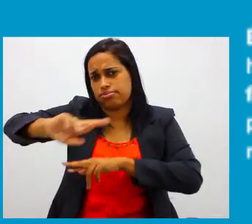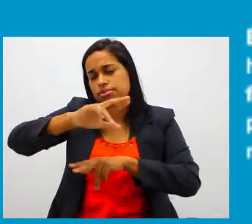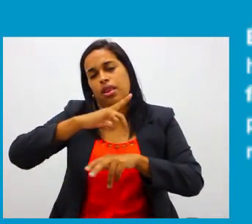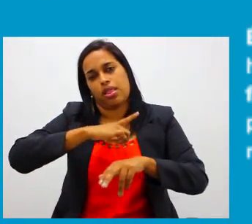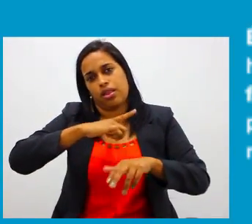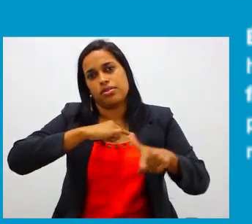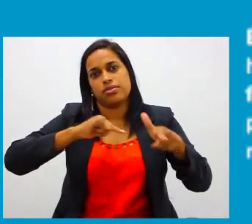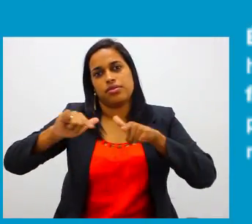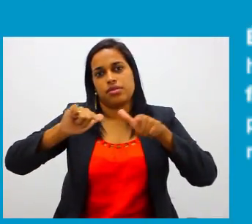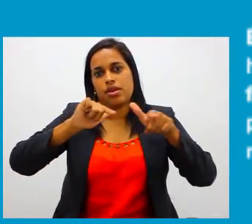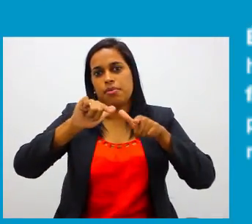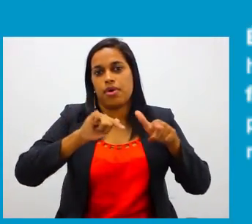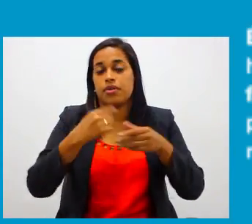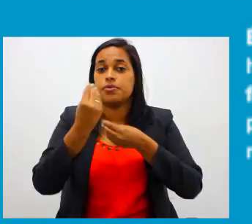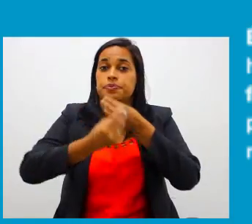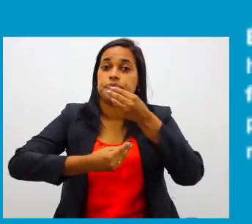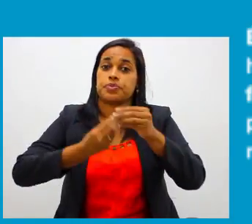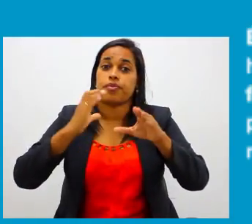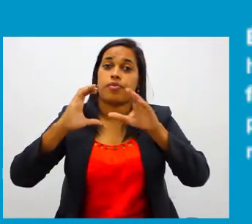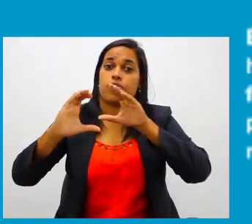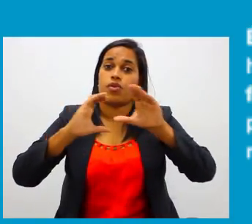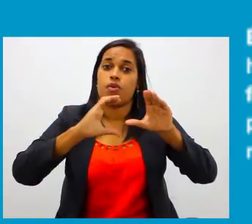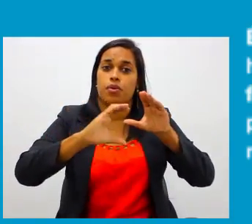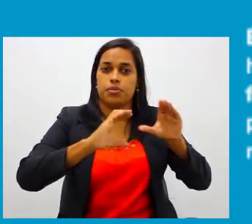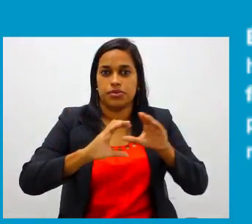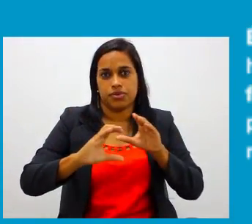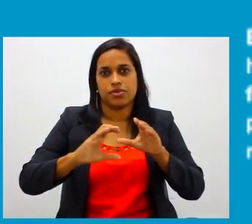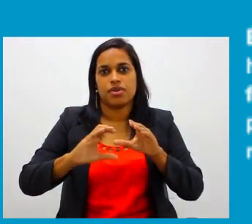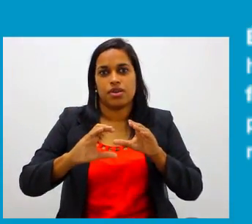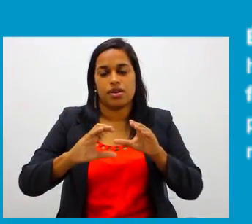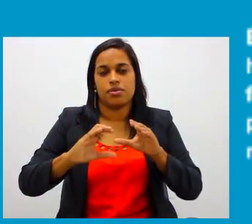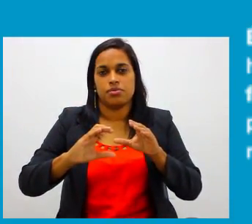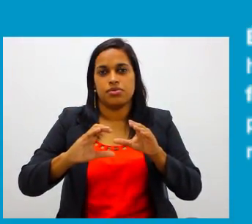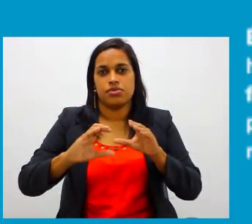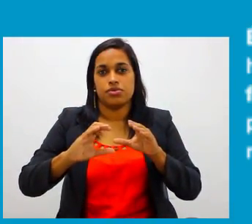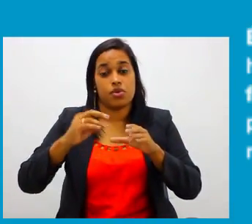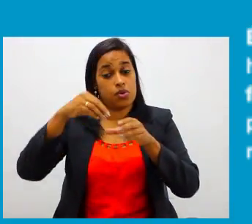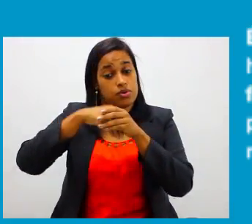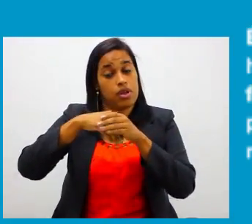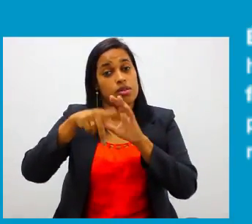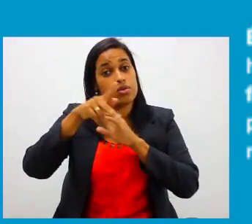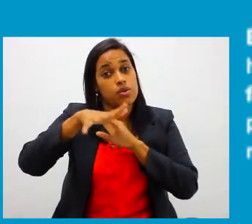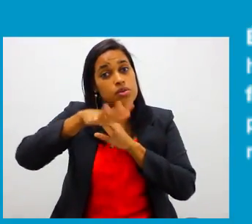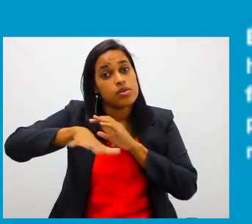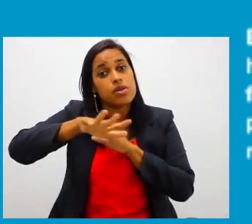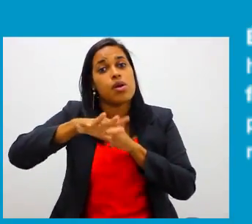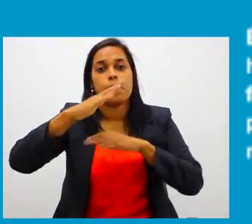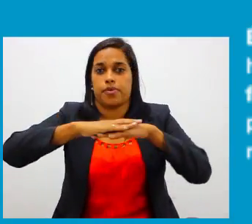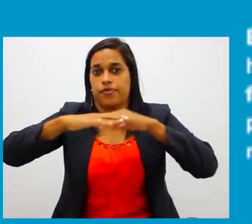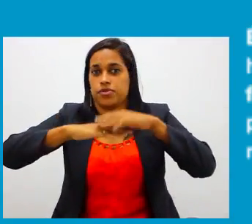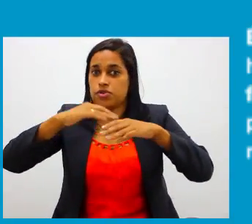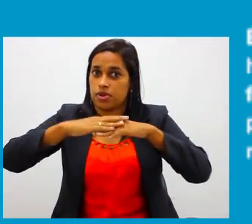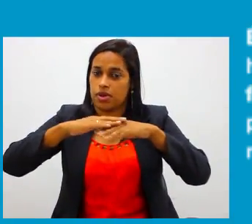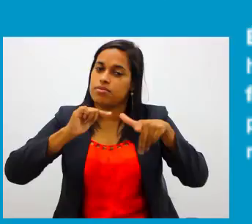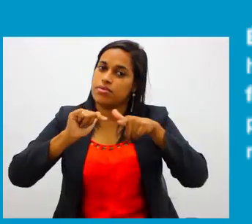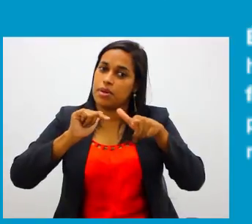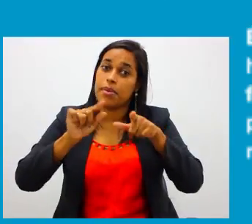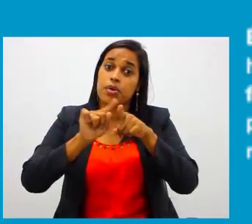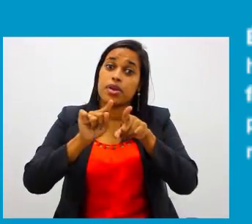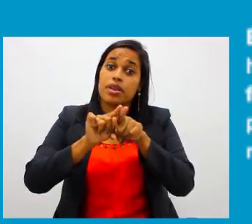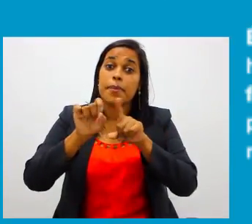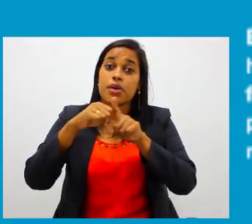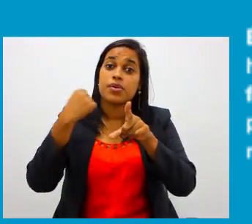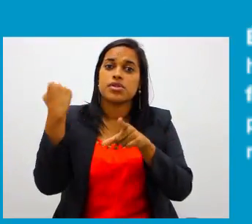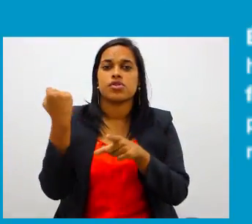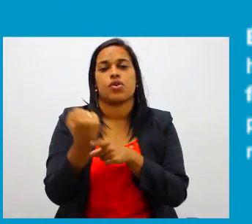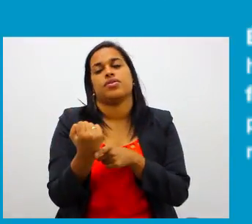Nós temos ilimitadas possibilidades de atuação da forma como nós nos comunicamos com o público interno, mas também com os nossos públicos externos. E aí